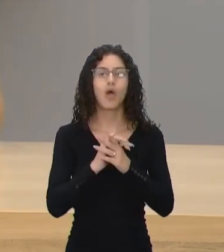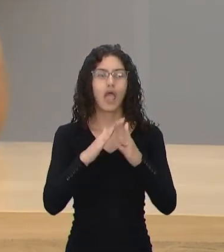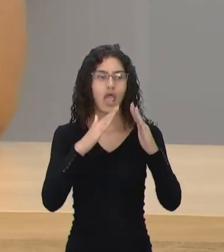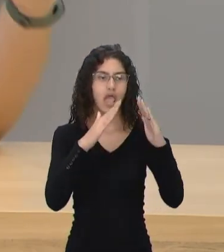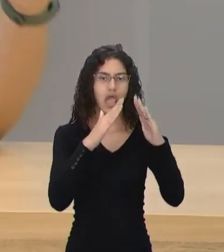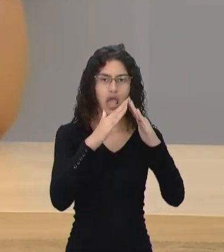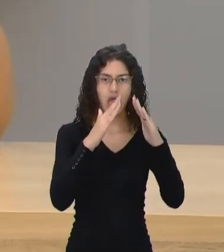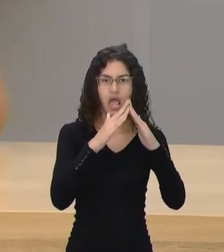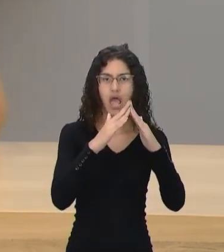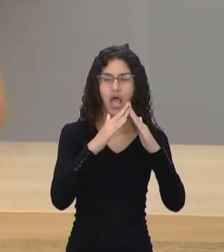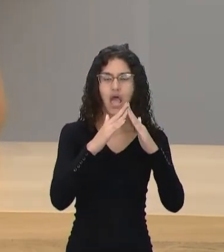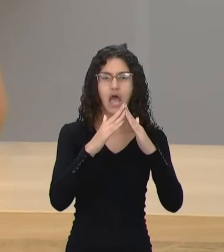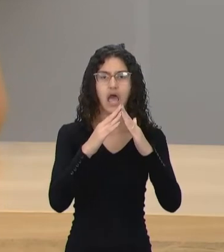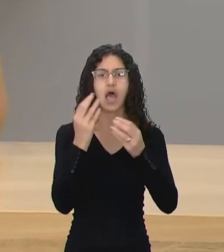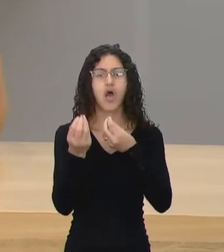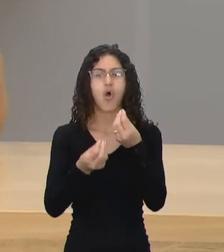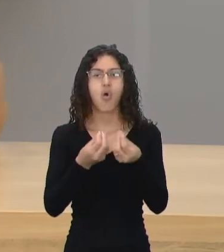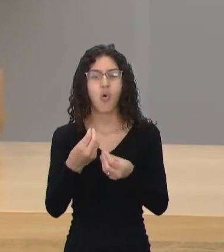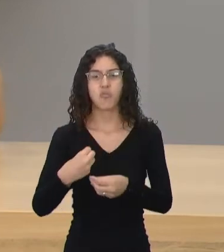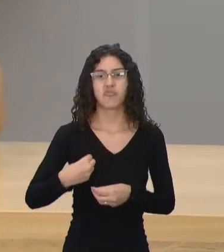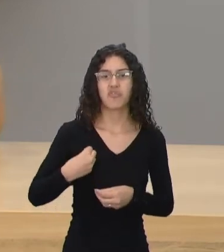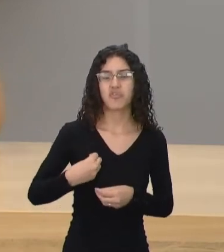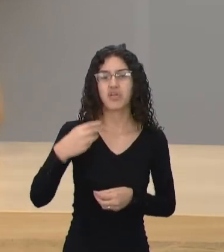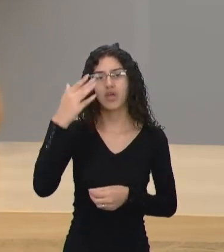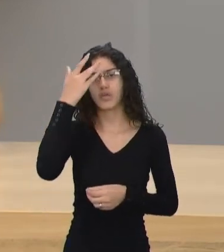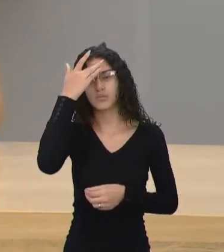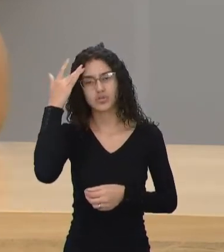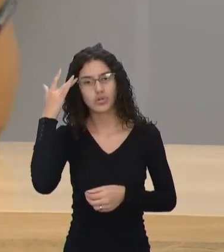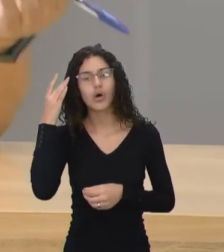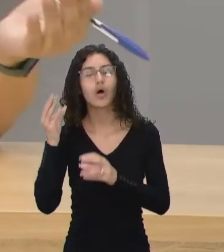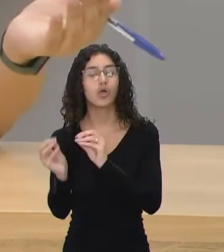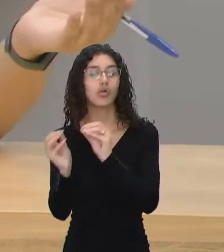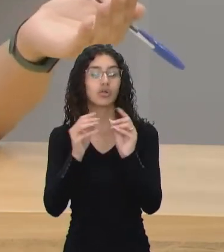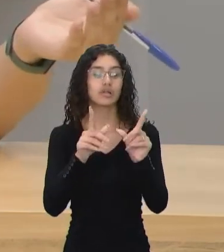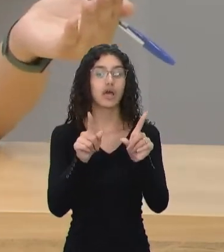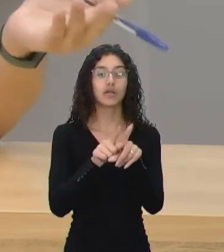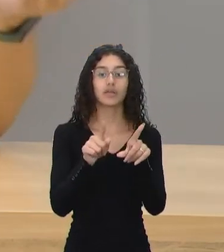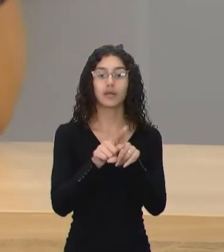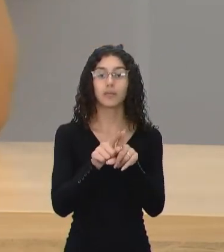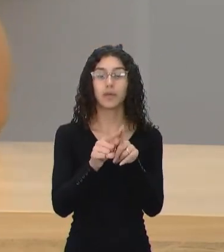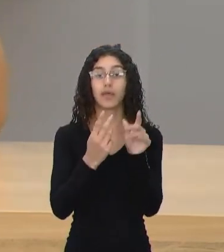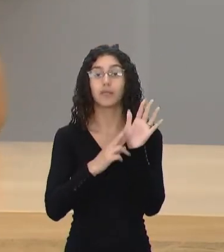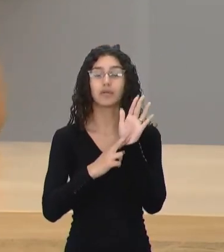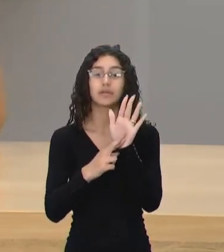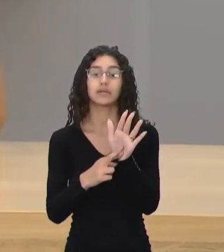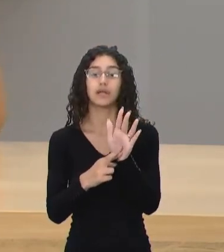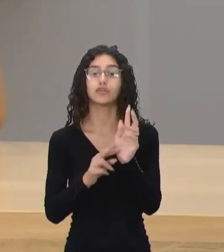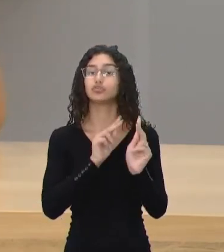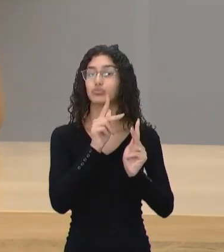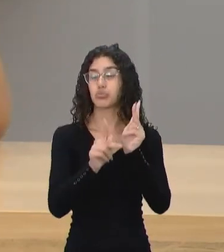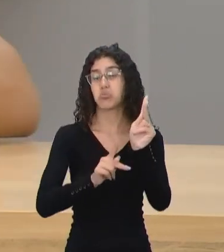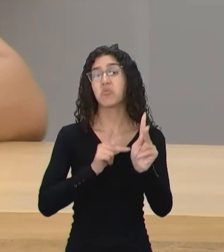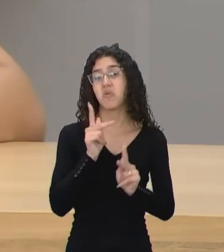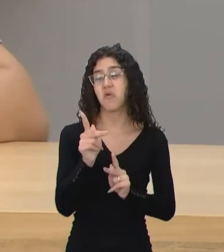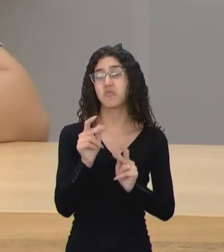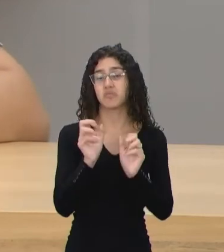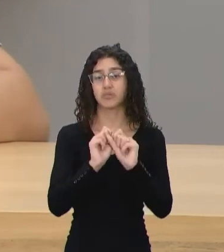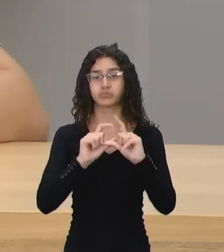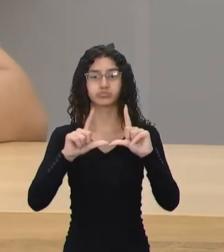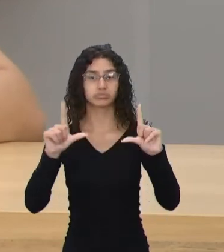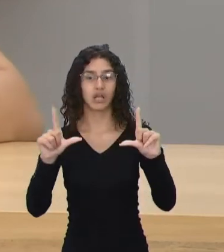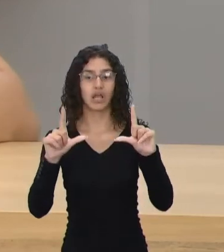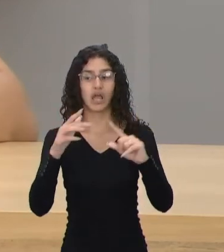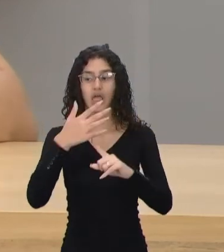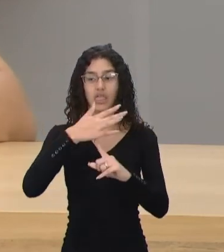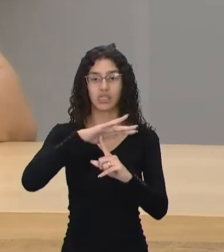cabanas, de casas, como é que esse pessoal vivia. Trouxeram também representantes desses povos para aparecerem na